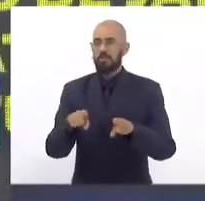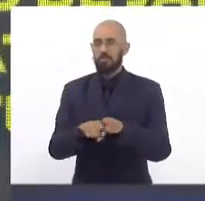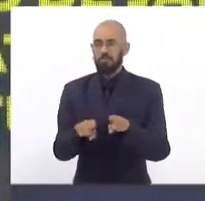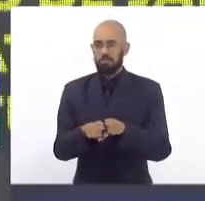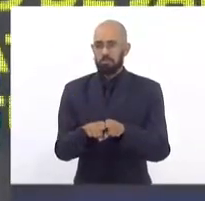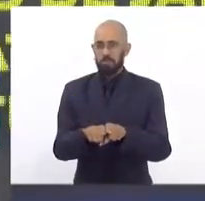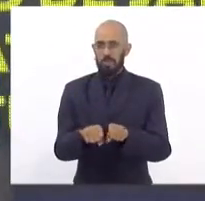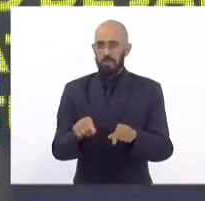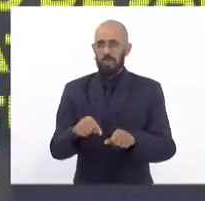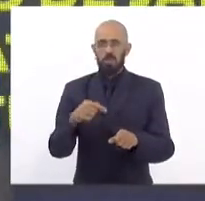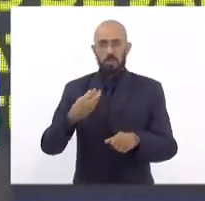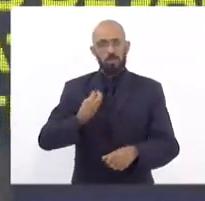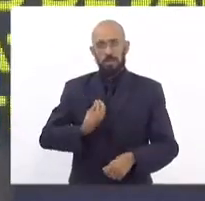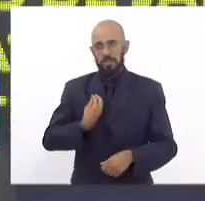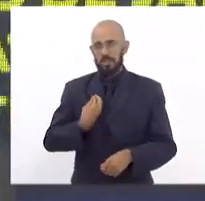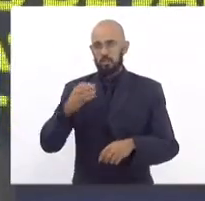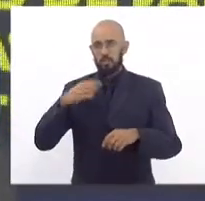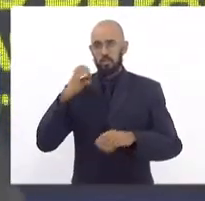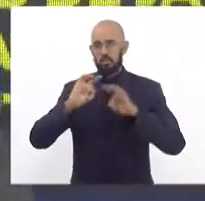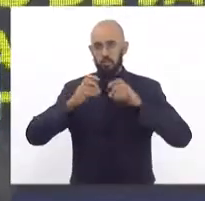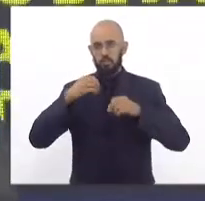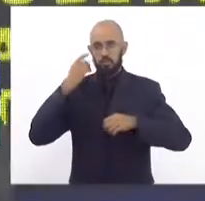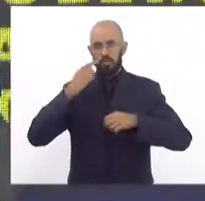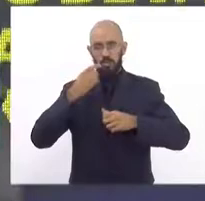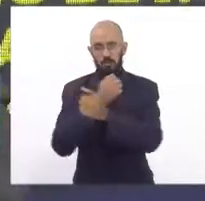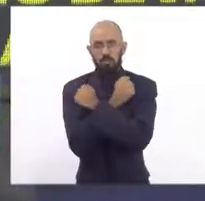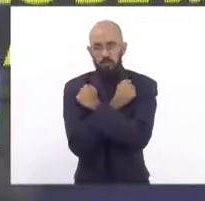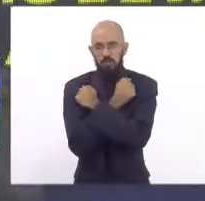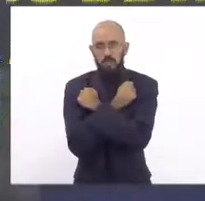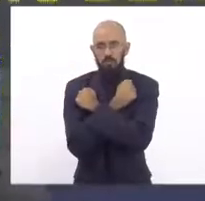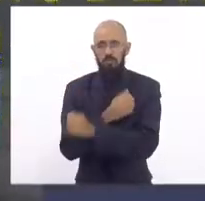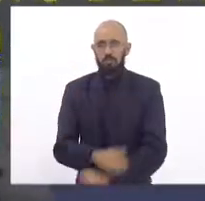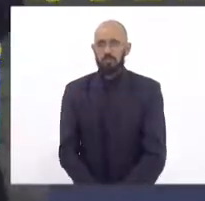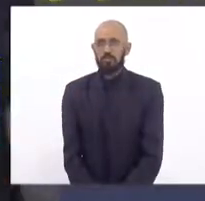especial às deputadas e deputados. Um abraço.